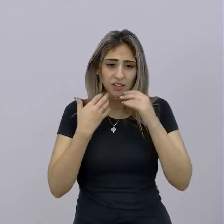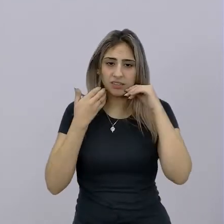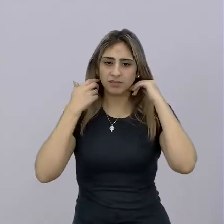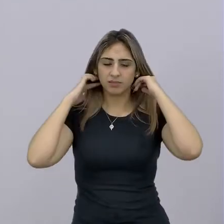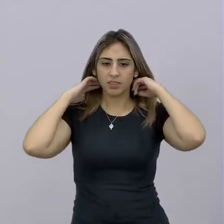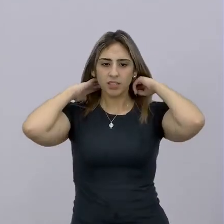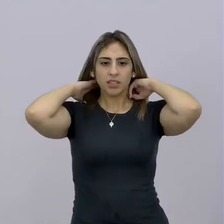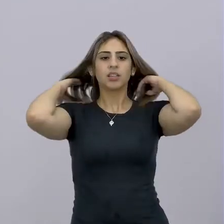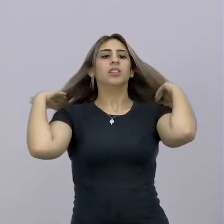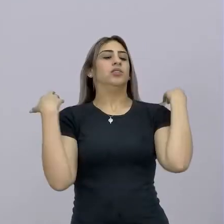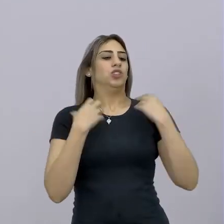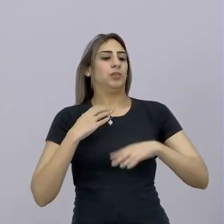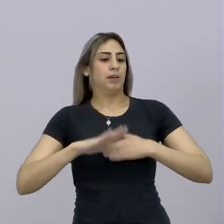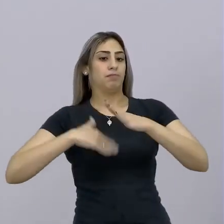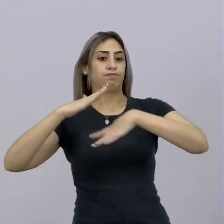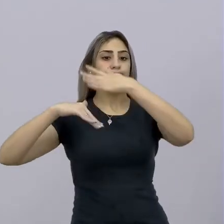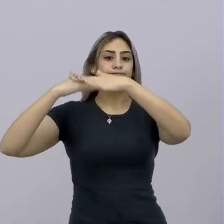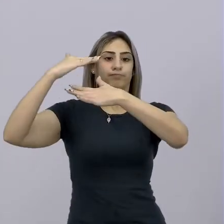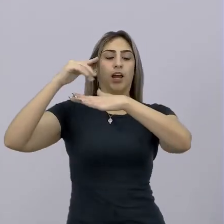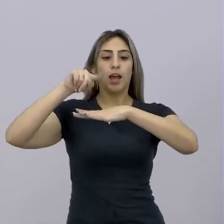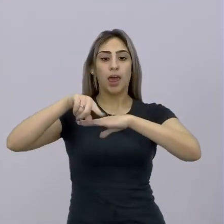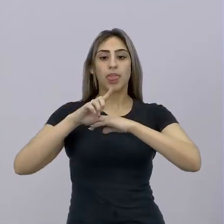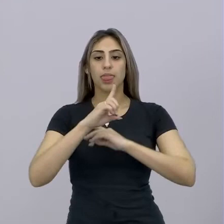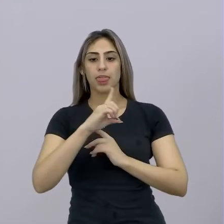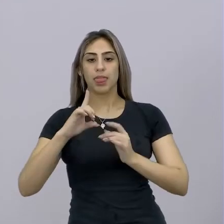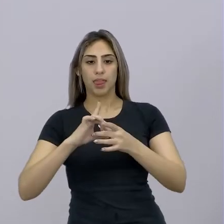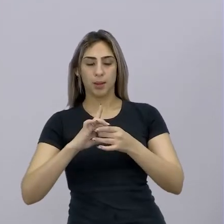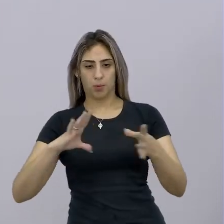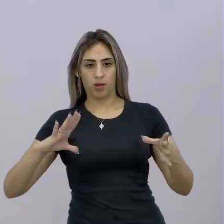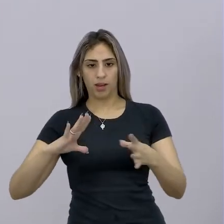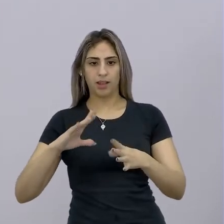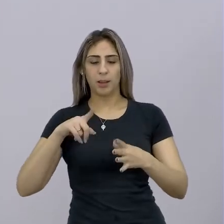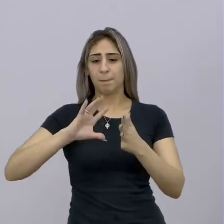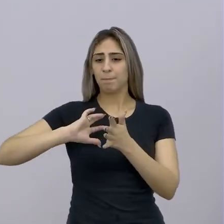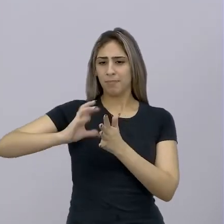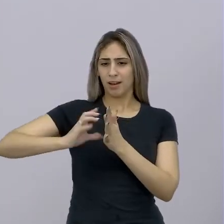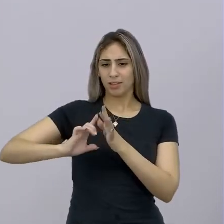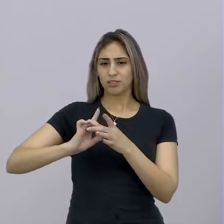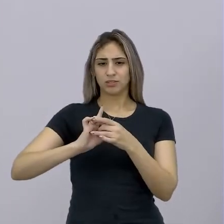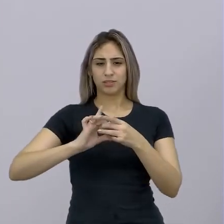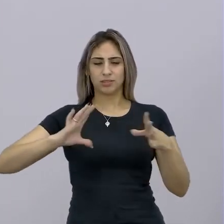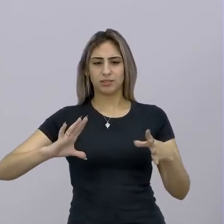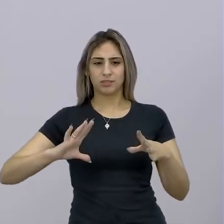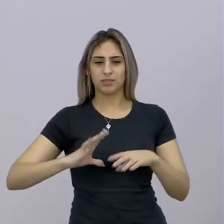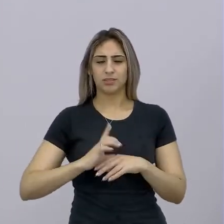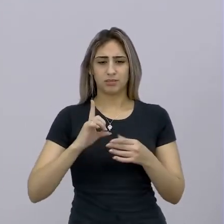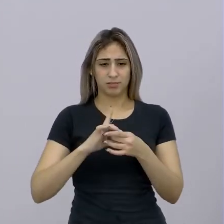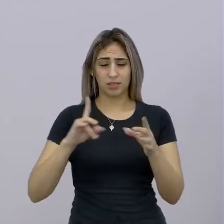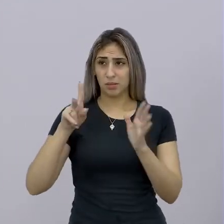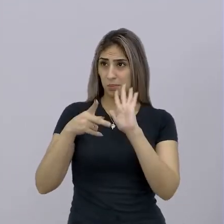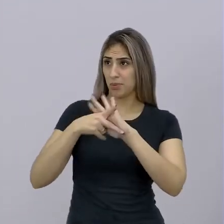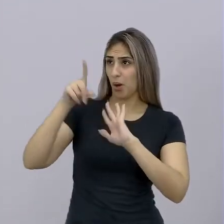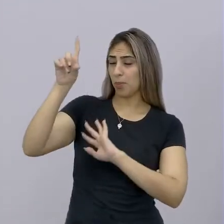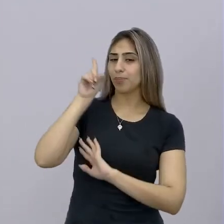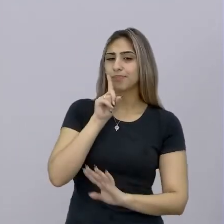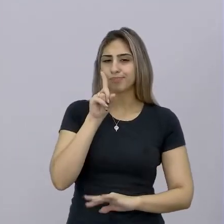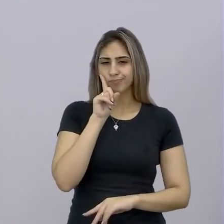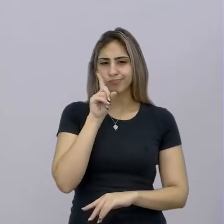ala mais progressista, que seria dos democratas, né, do Partido dos Democratas dos Estados Unidos,